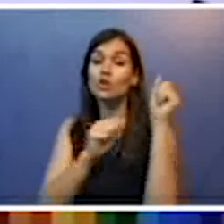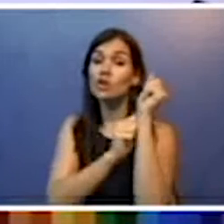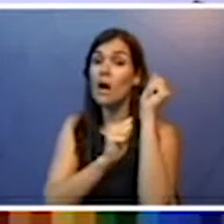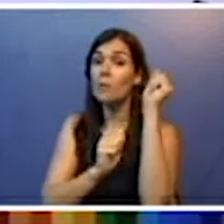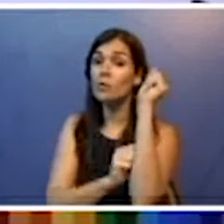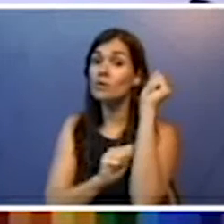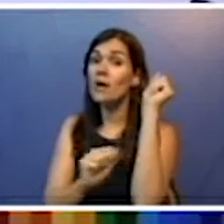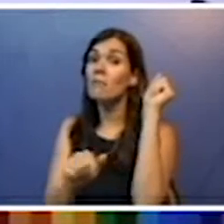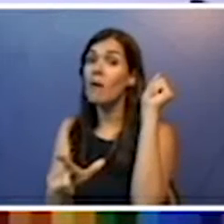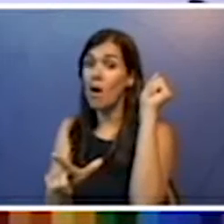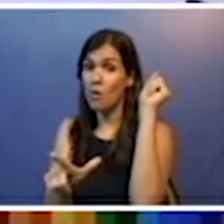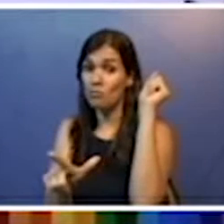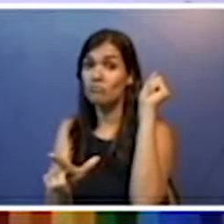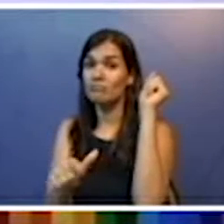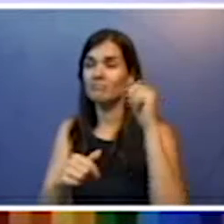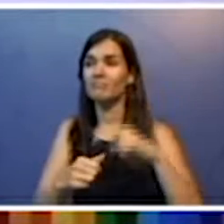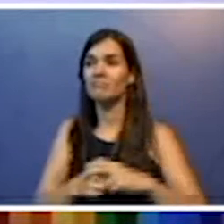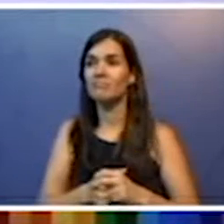Jaboticabal,